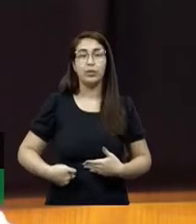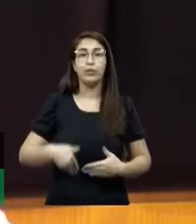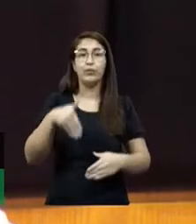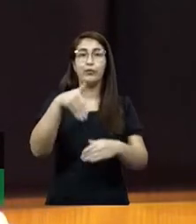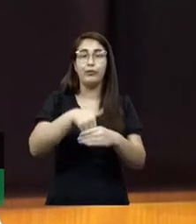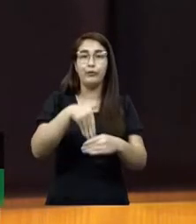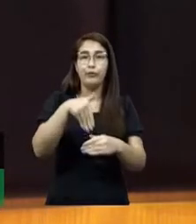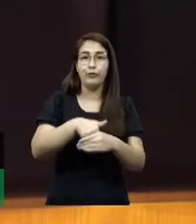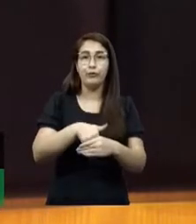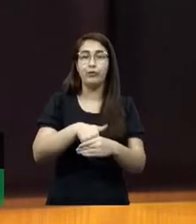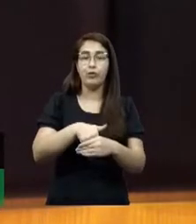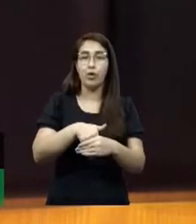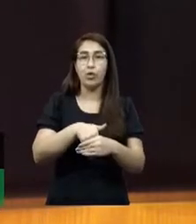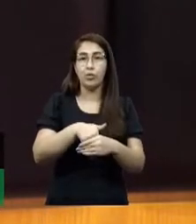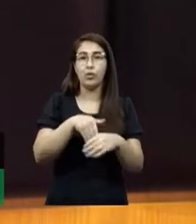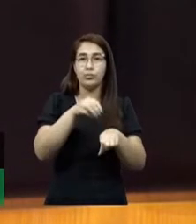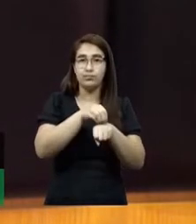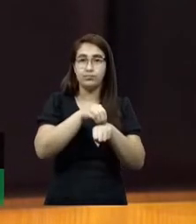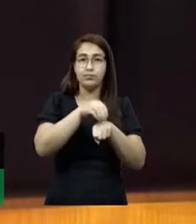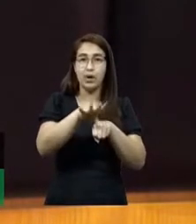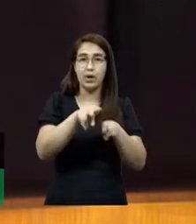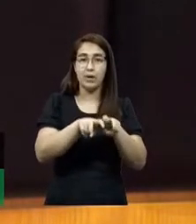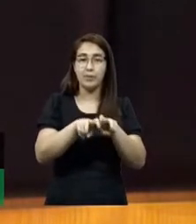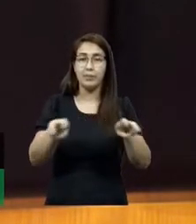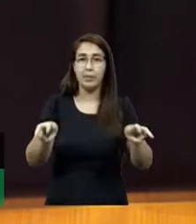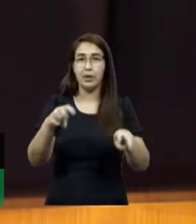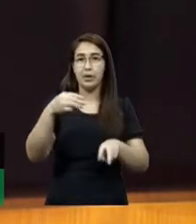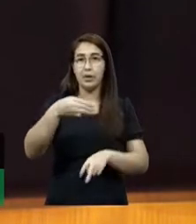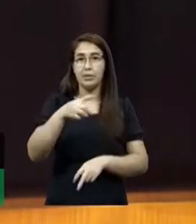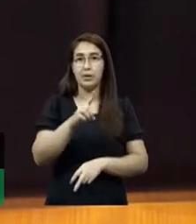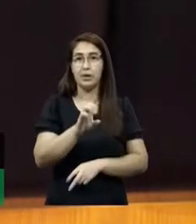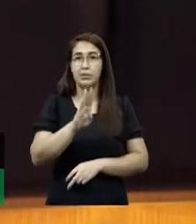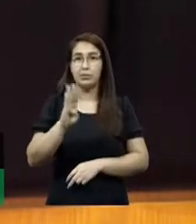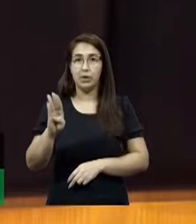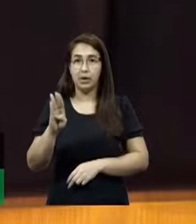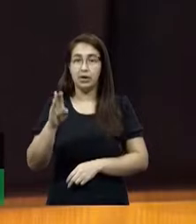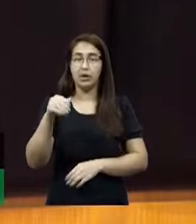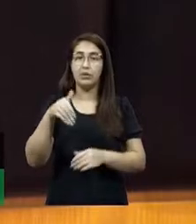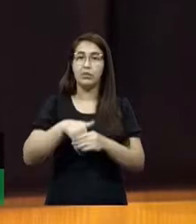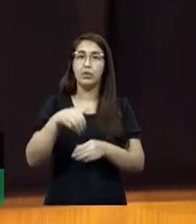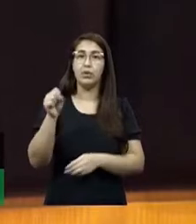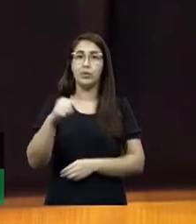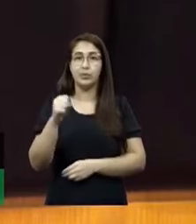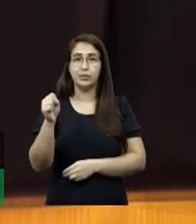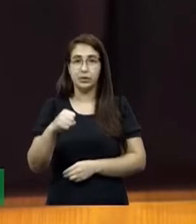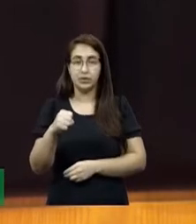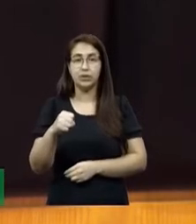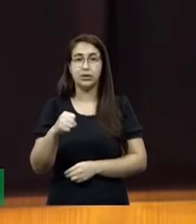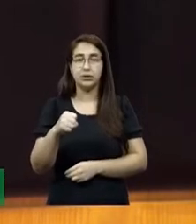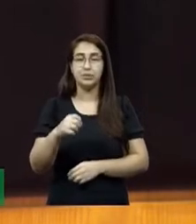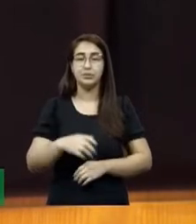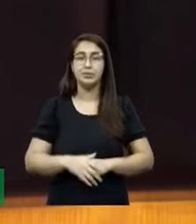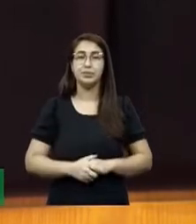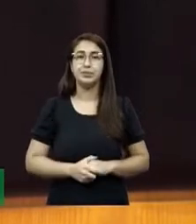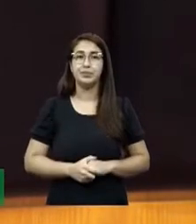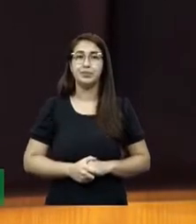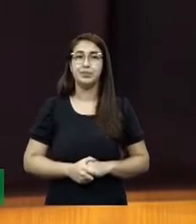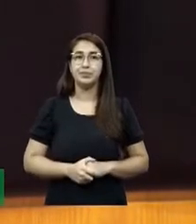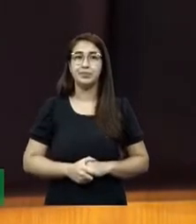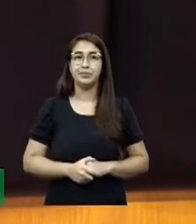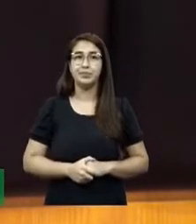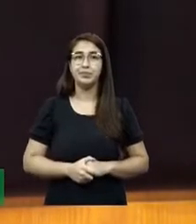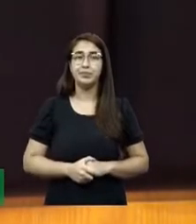voto, oriento a bancada do MDB, o voto sim pela manutenção do veto, veto